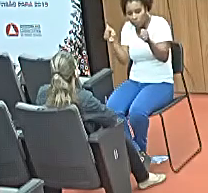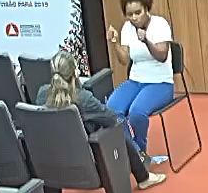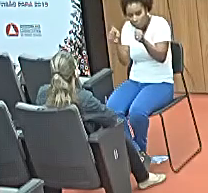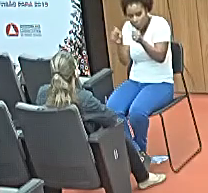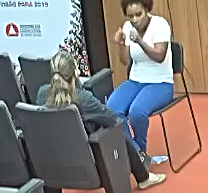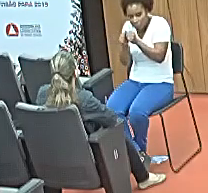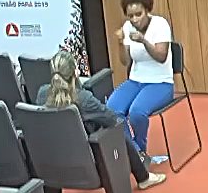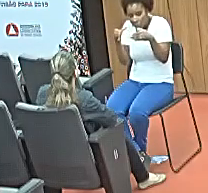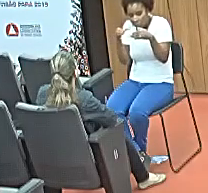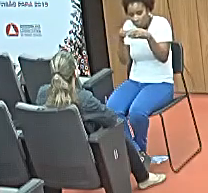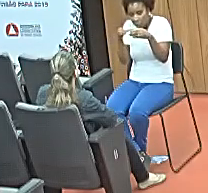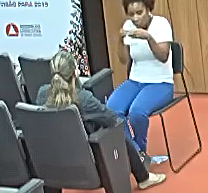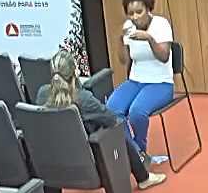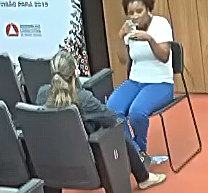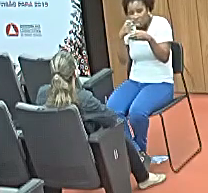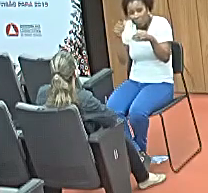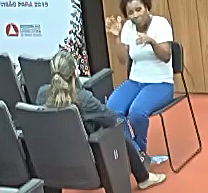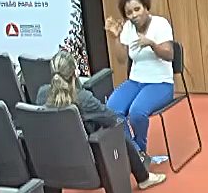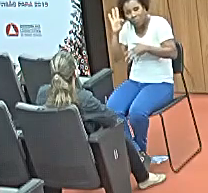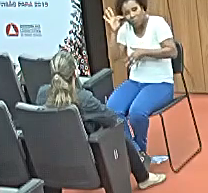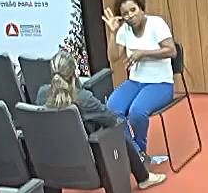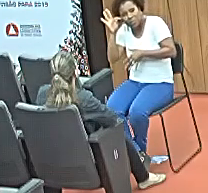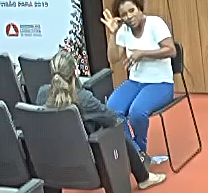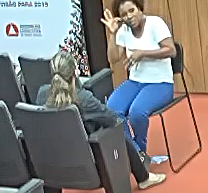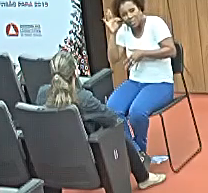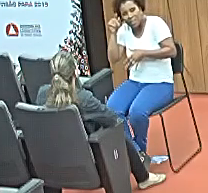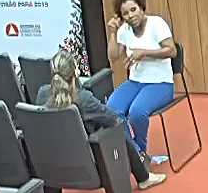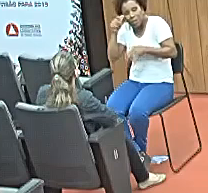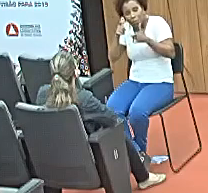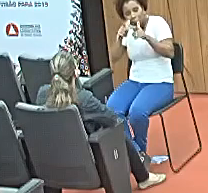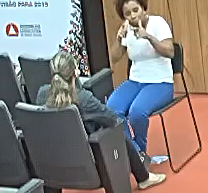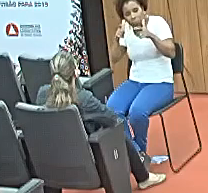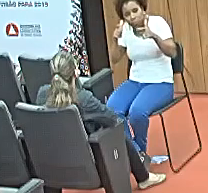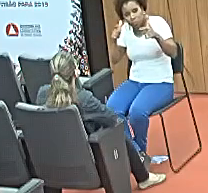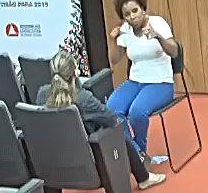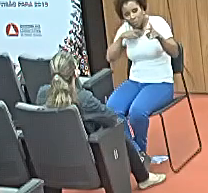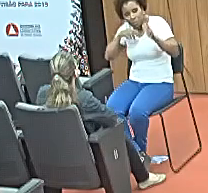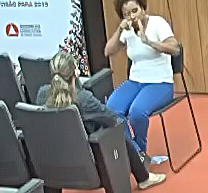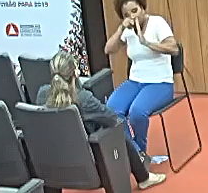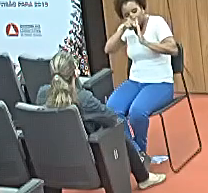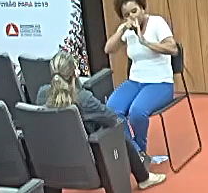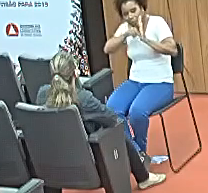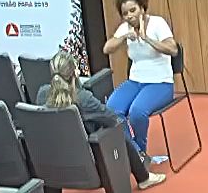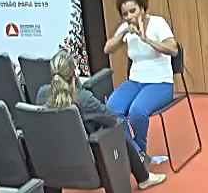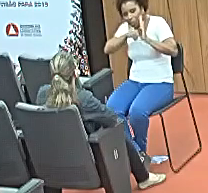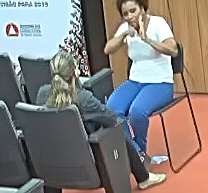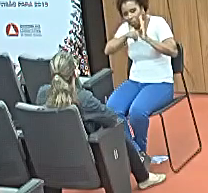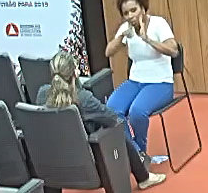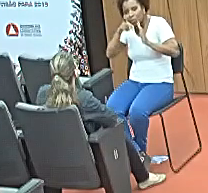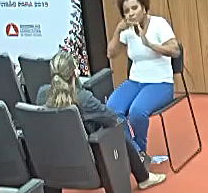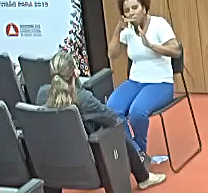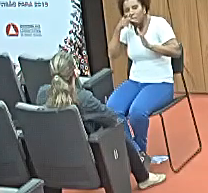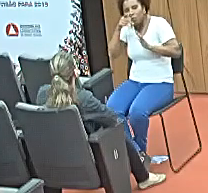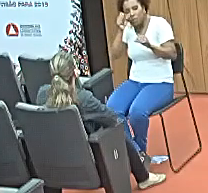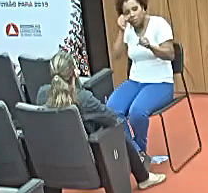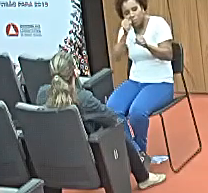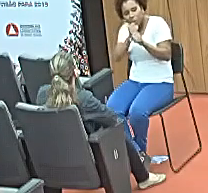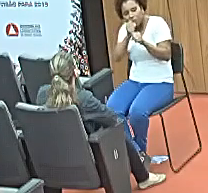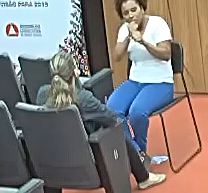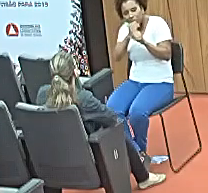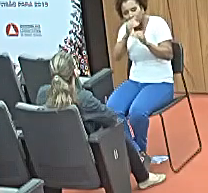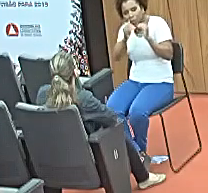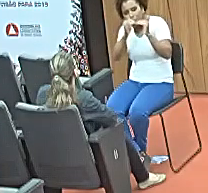grande que foi feito que tem lá as propostas para para a reestruturação desse